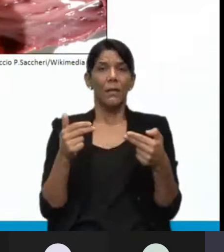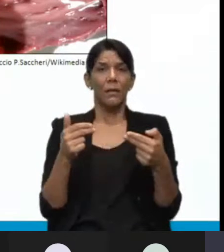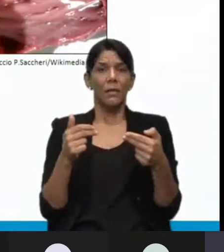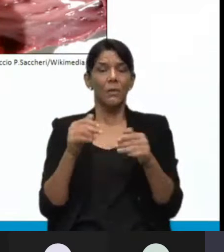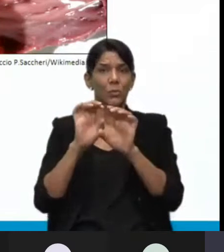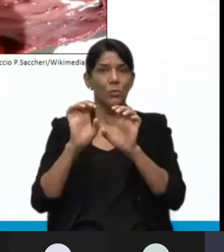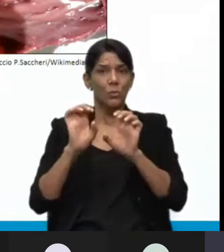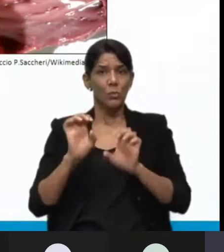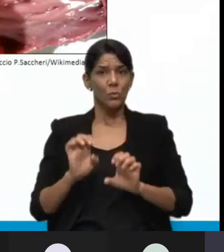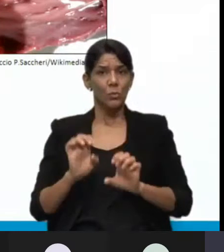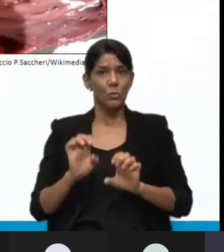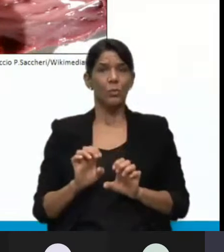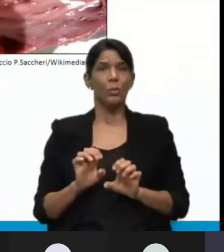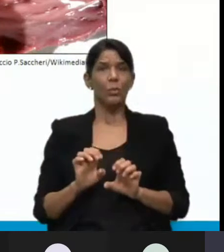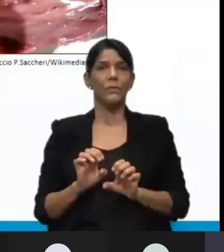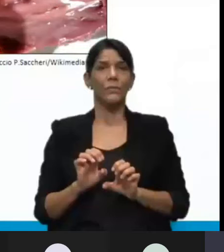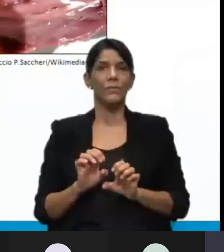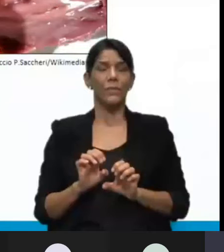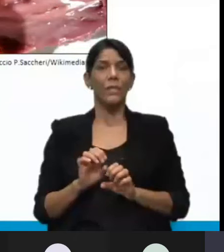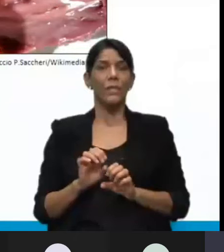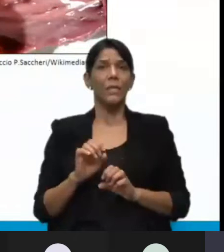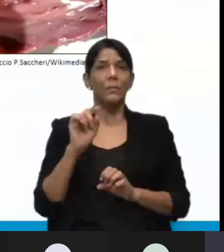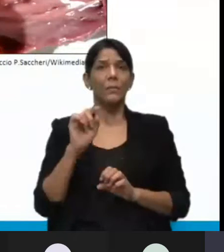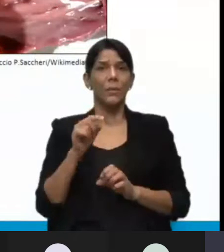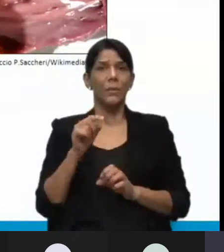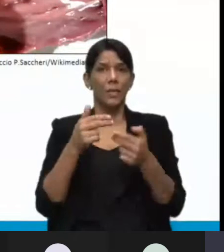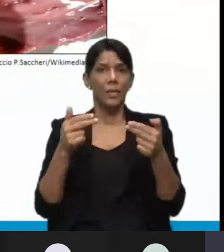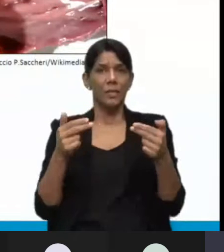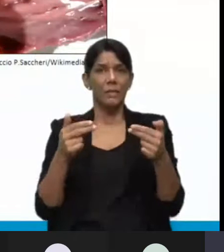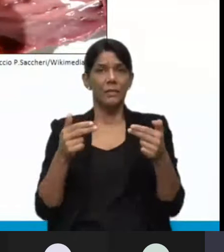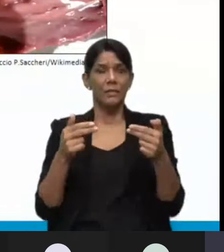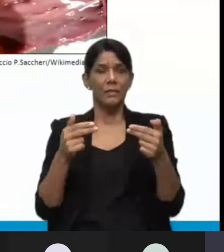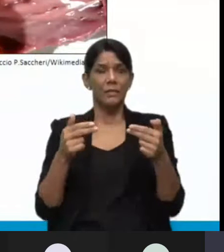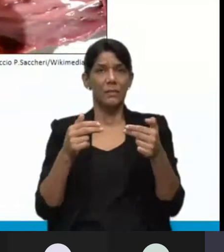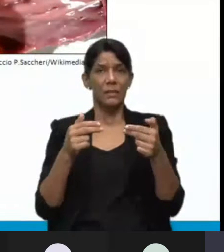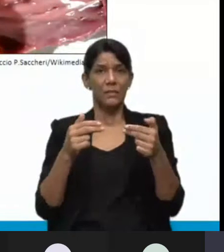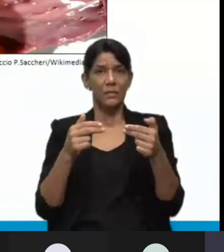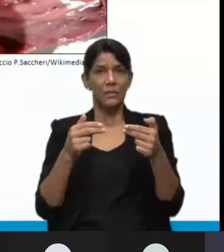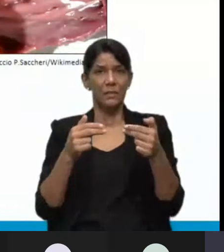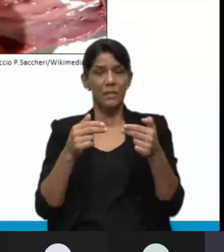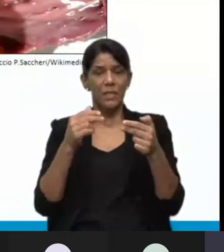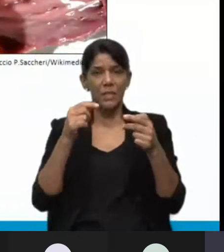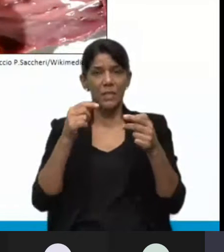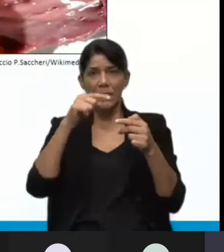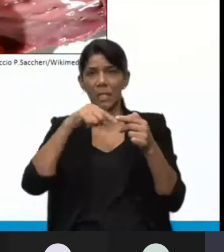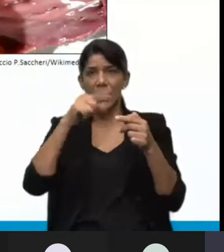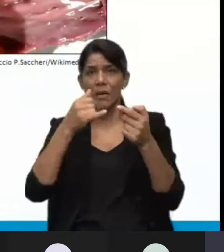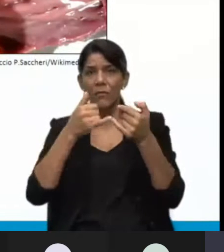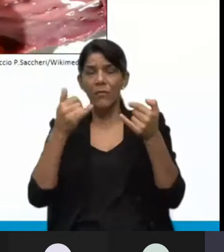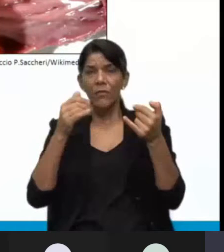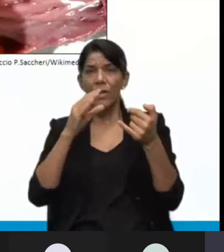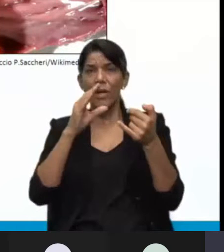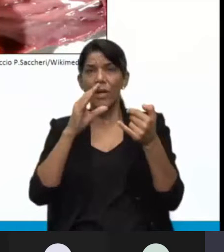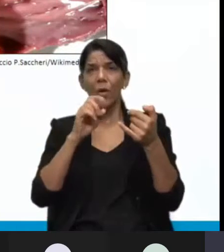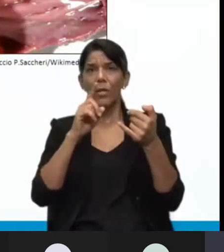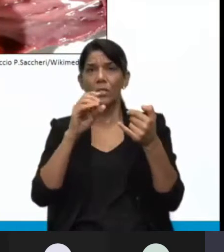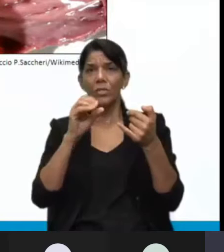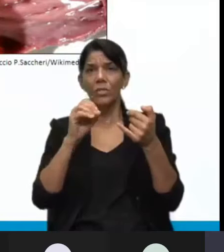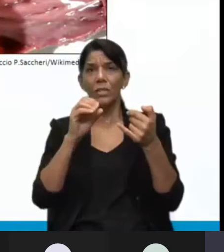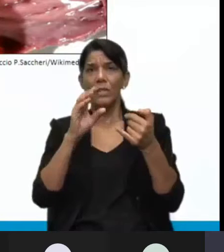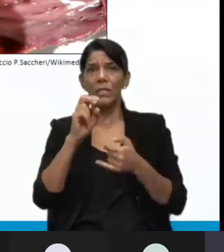essas estruturas, a essas trabéculas cárneas aí, por esses cordões ou essas cordas aqui que nós chamamos de